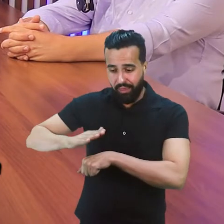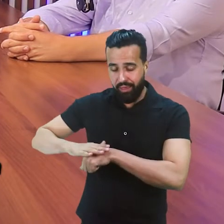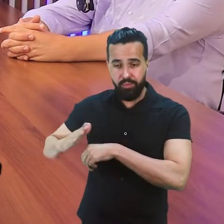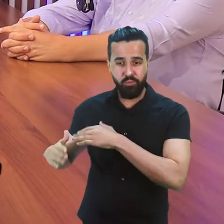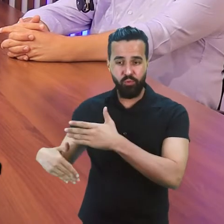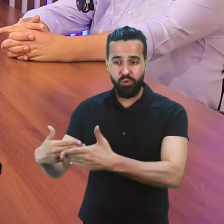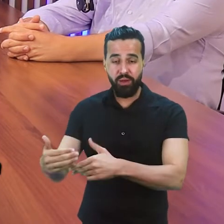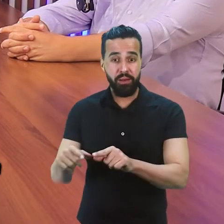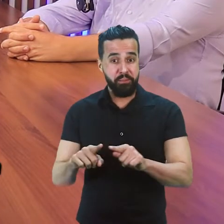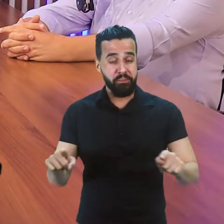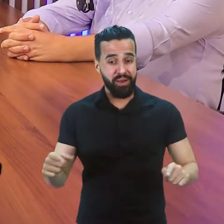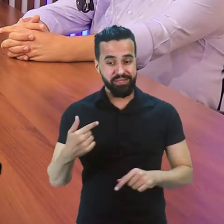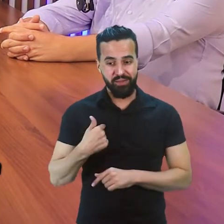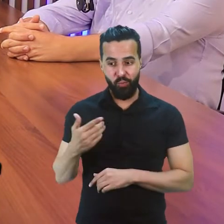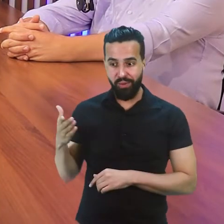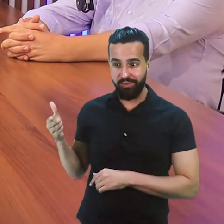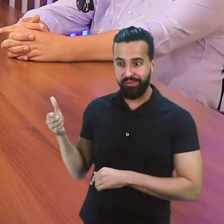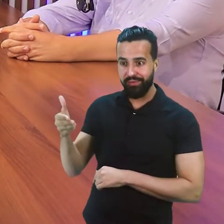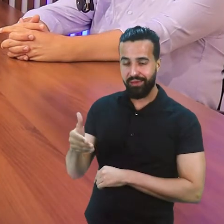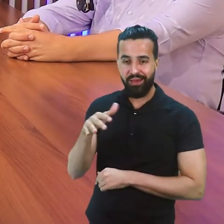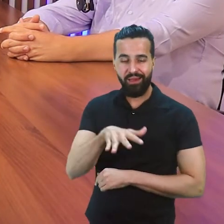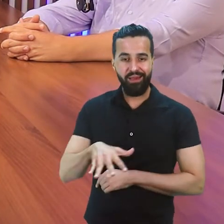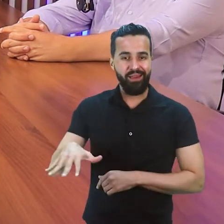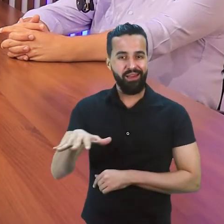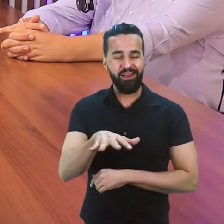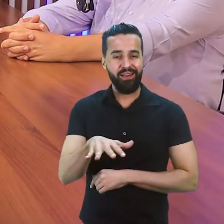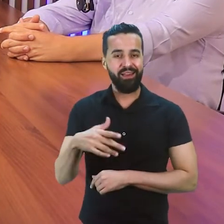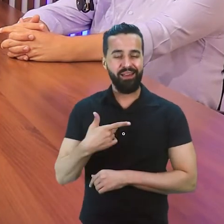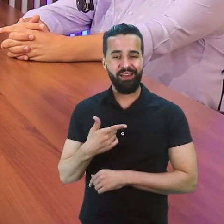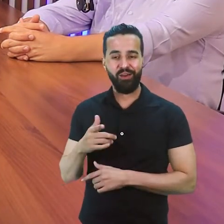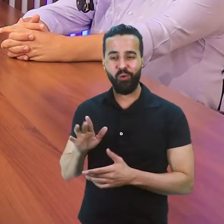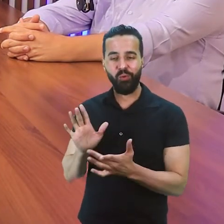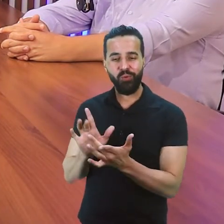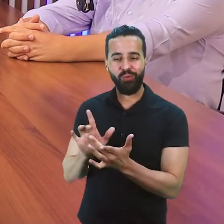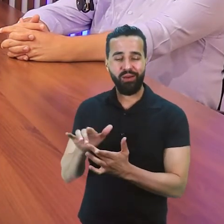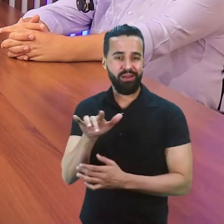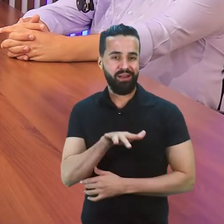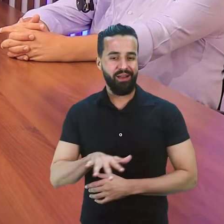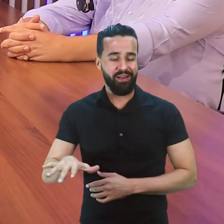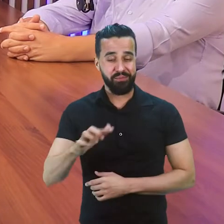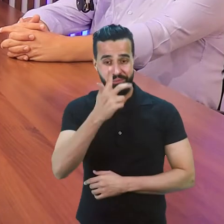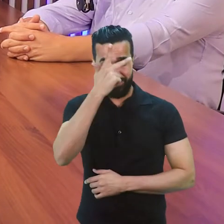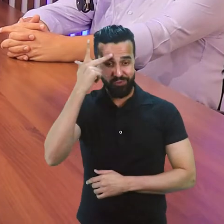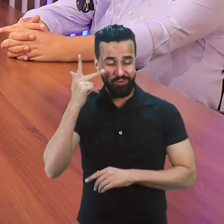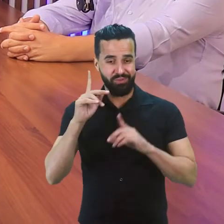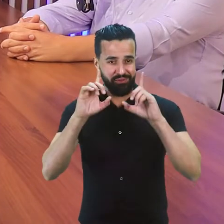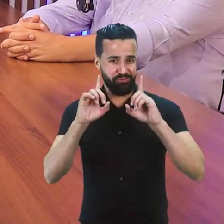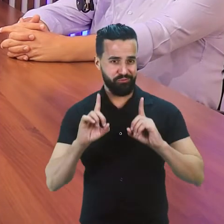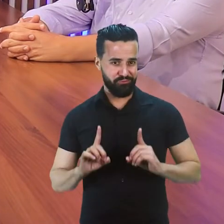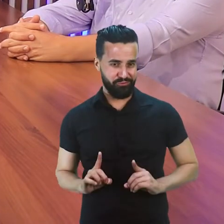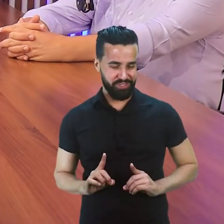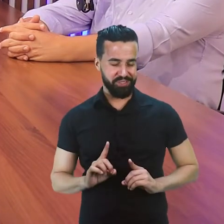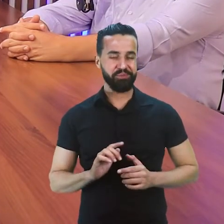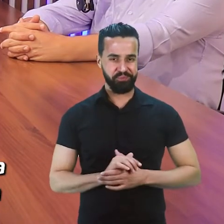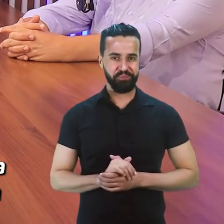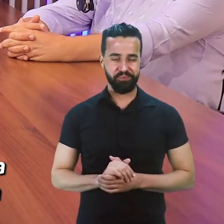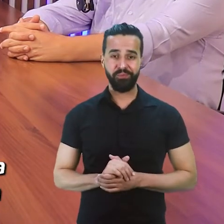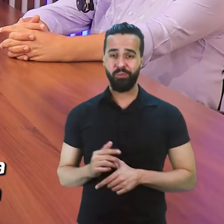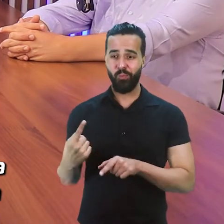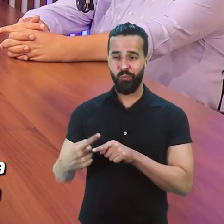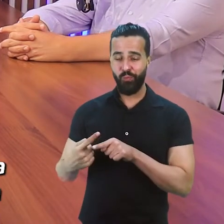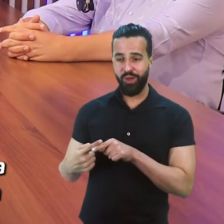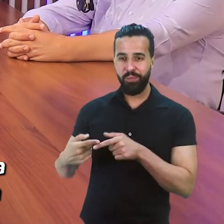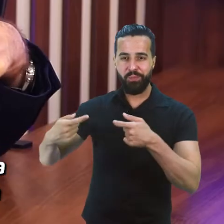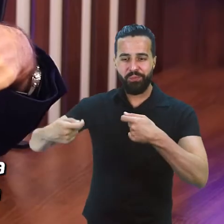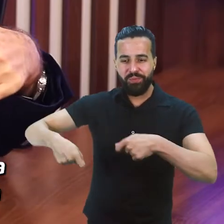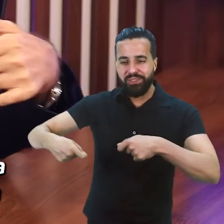muito foi com a causa dos direitos da pessoa com deficiência. Sim. Né? Porque eu preciso de um auxílio, na